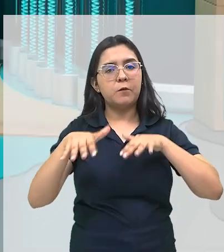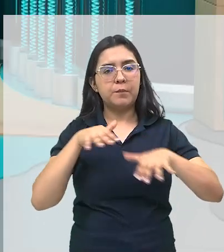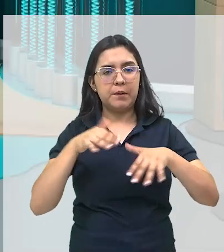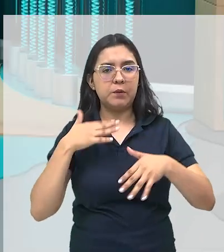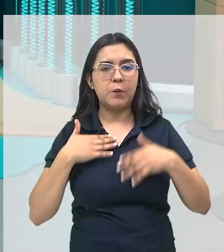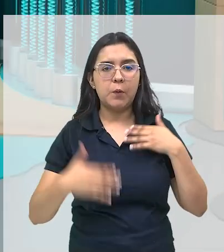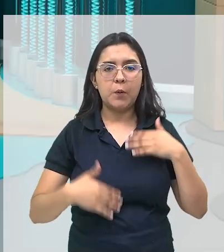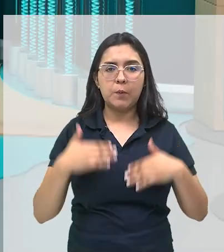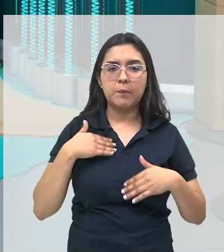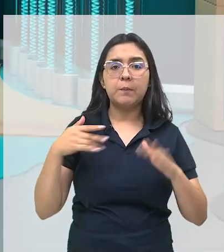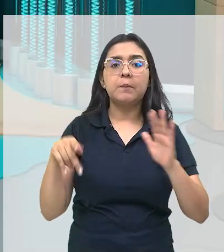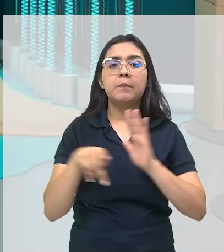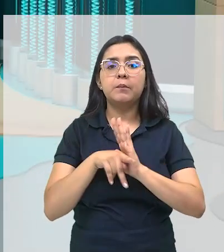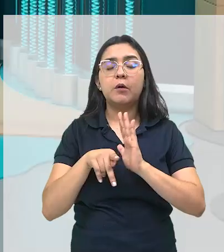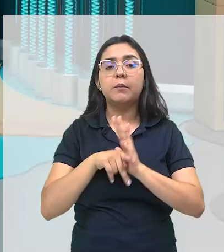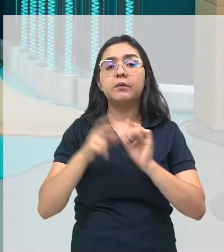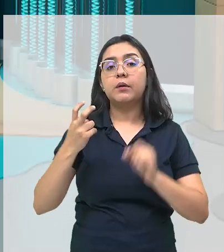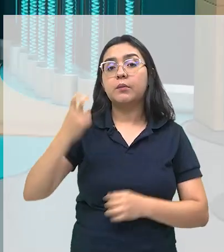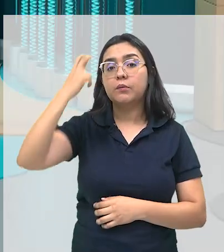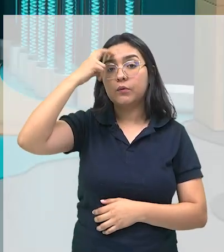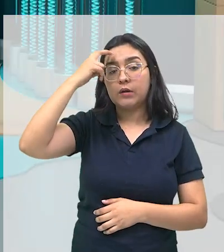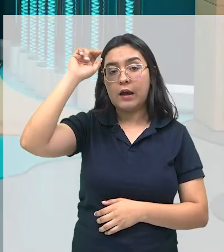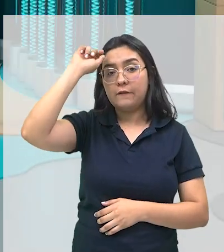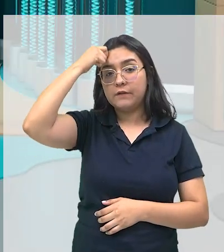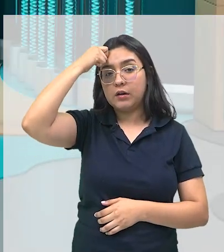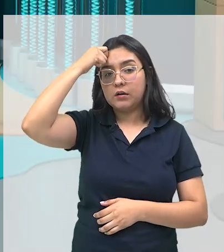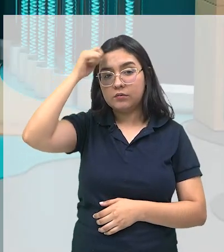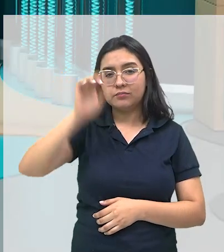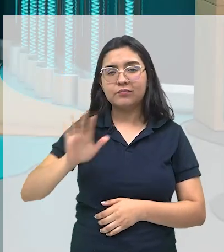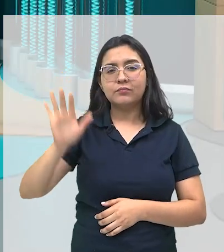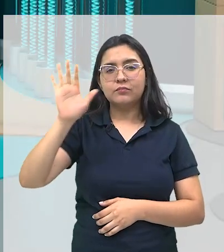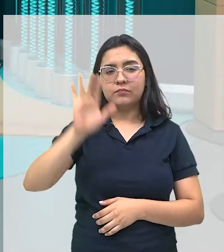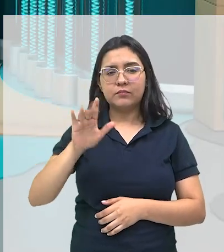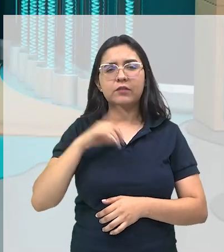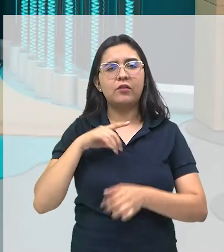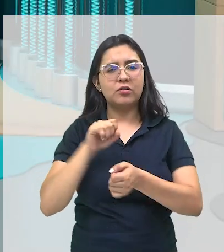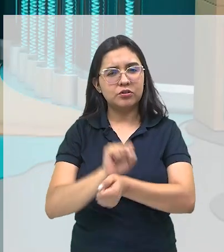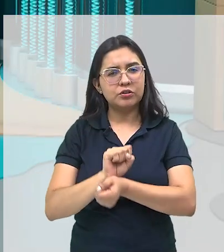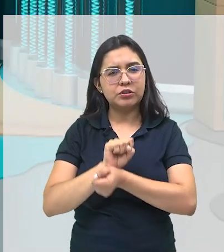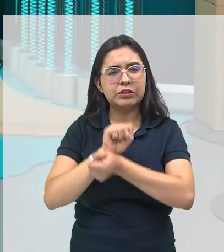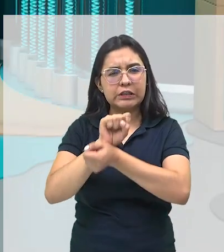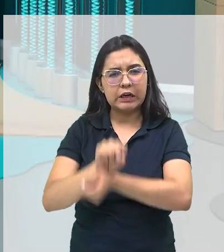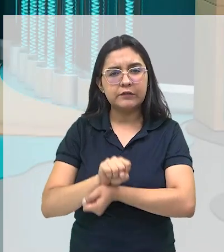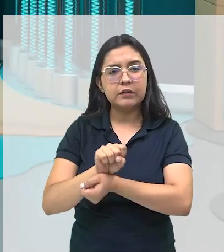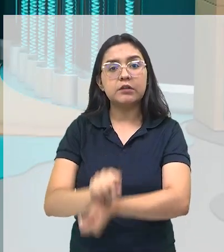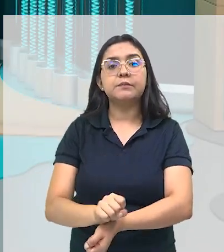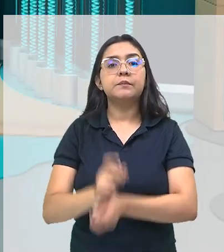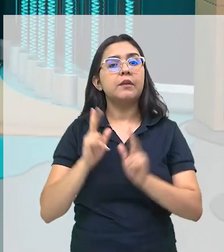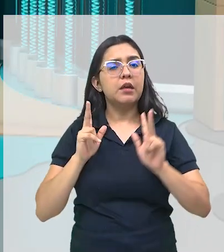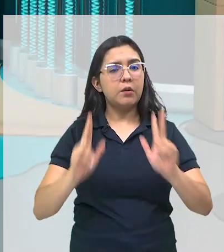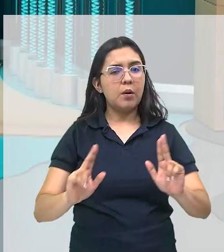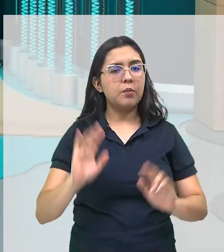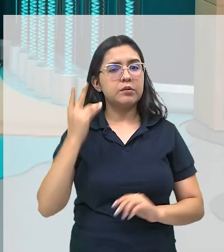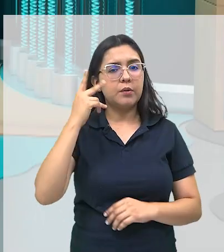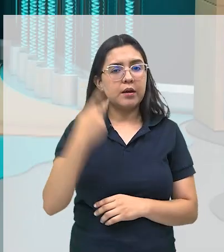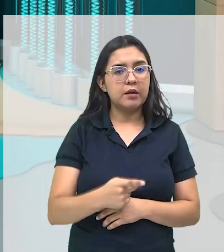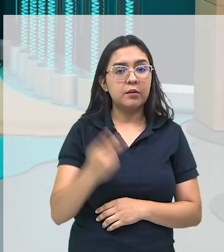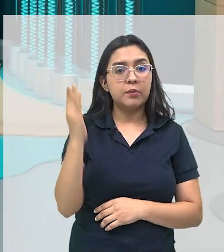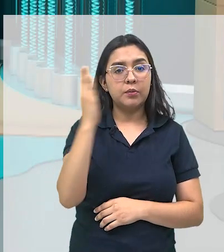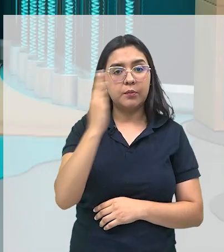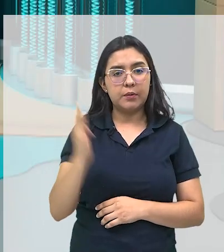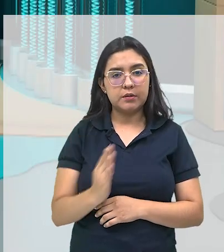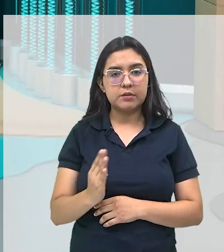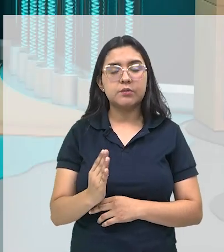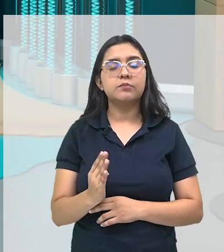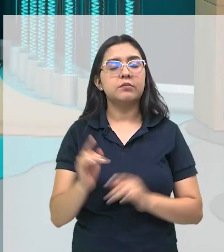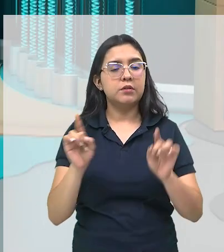corporais das culturas africanas que foram ali escravizadas, assim como aconteceu aqui no Brasil também. Para